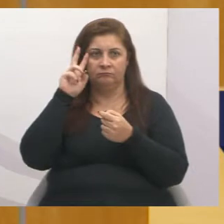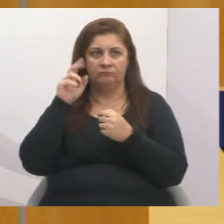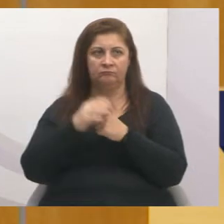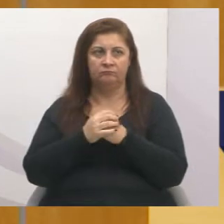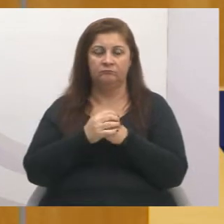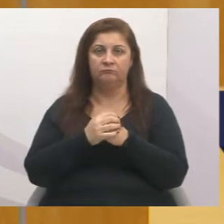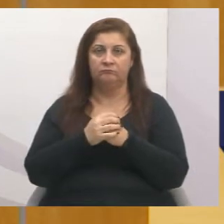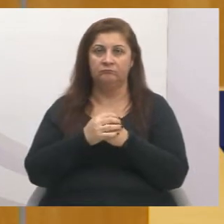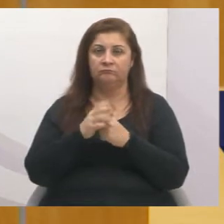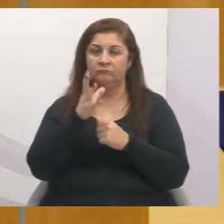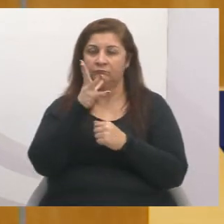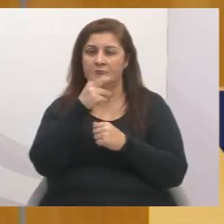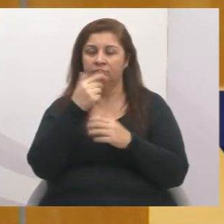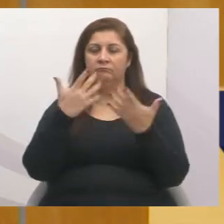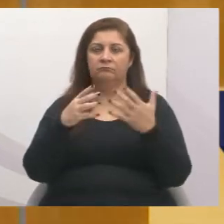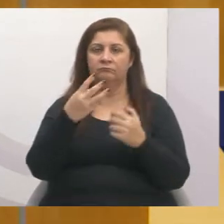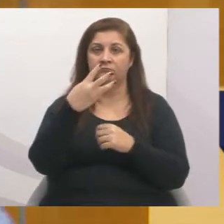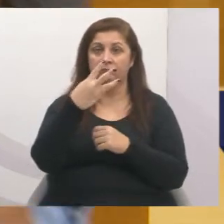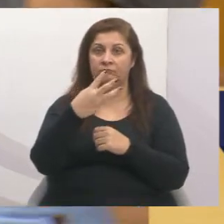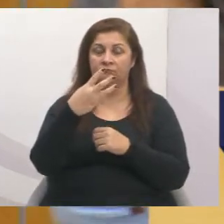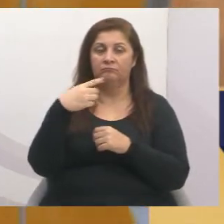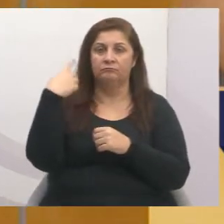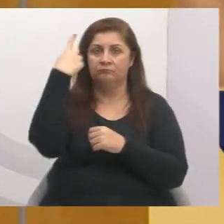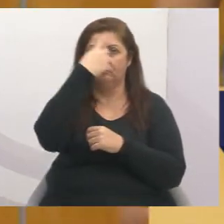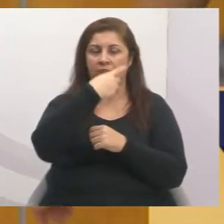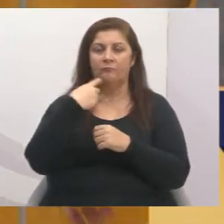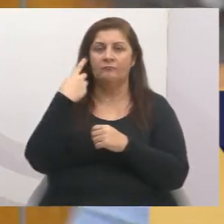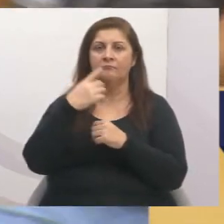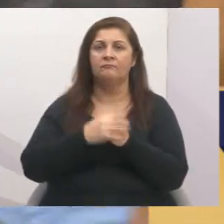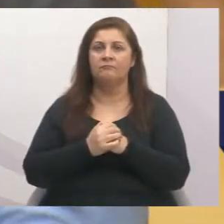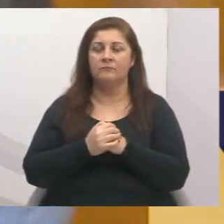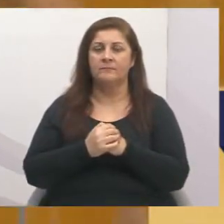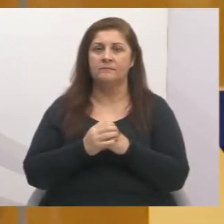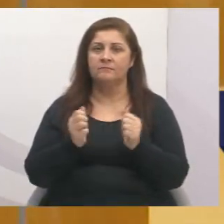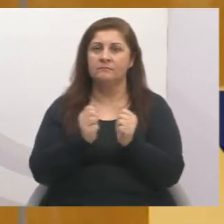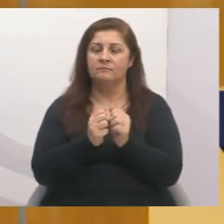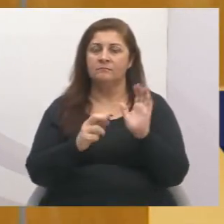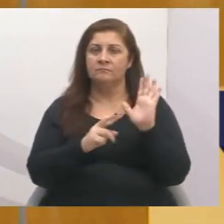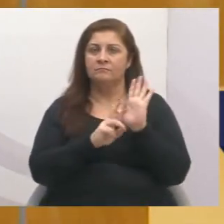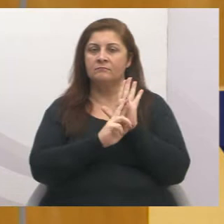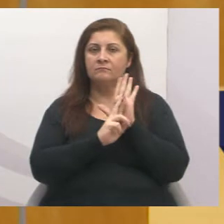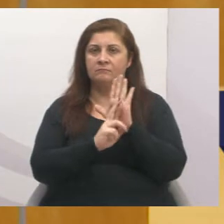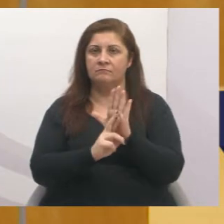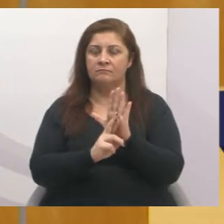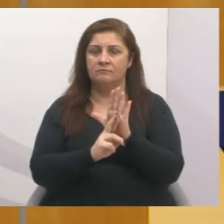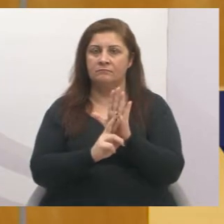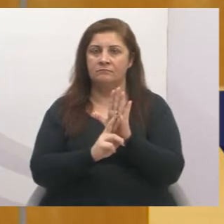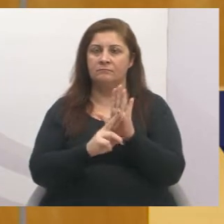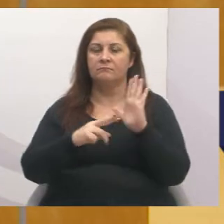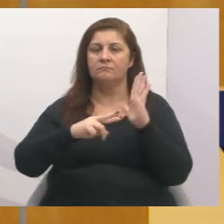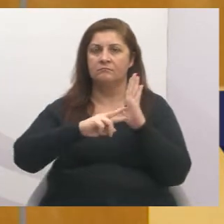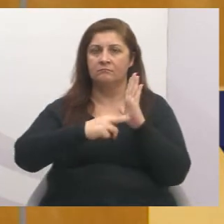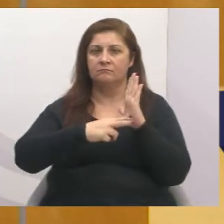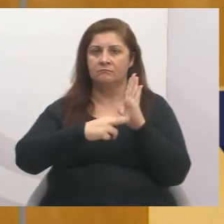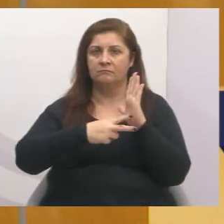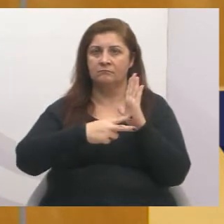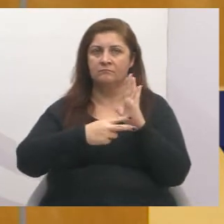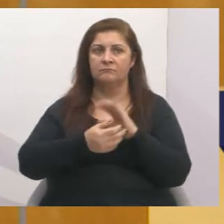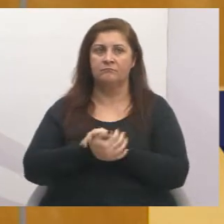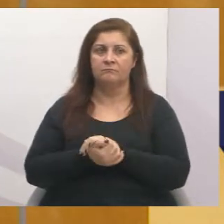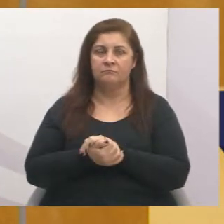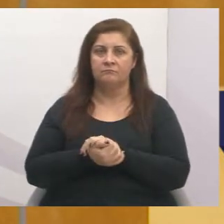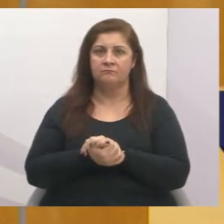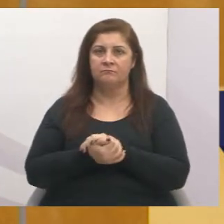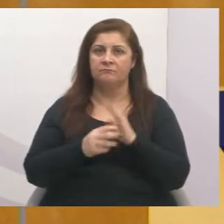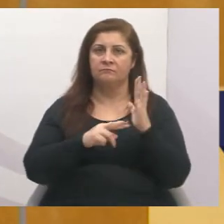demorou aproximadamente 3h30, com a presença dos representantes dos dois sindicatos, dos trabalhadores do município de Jacareí, o